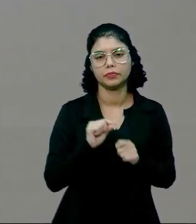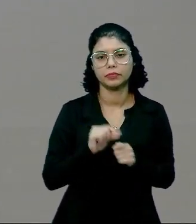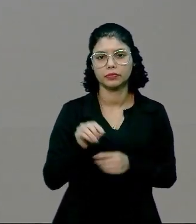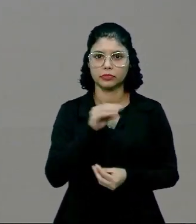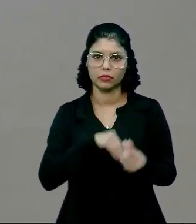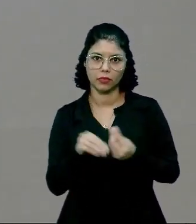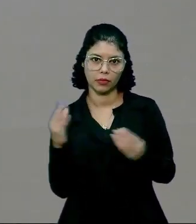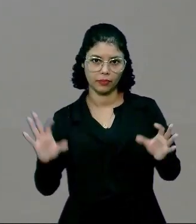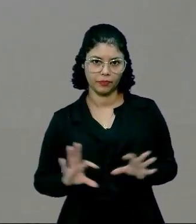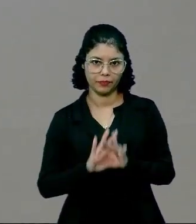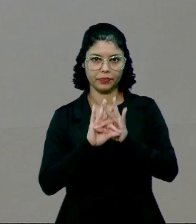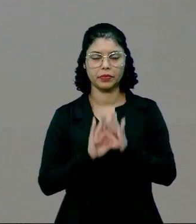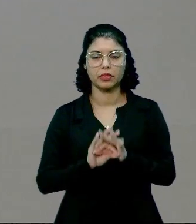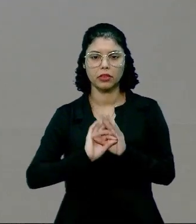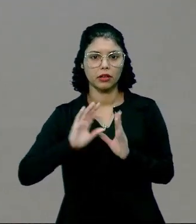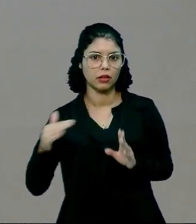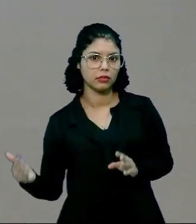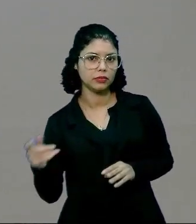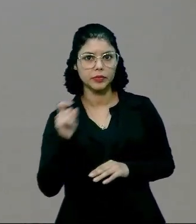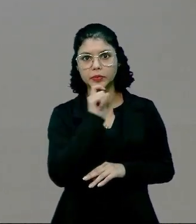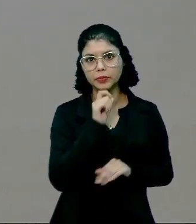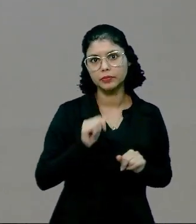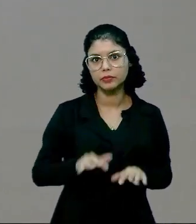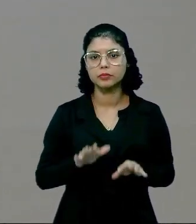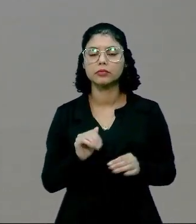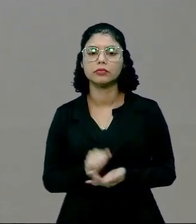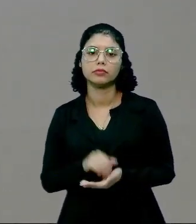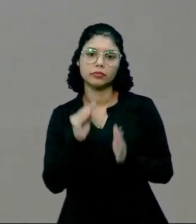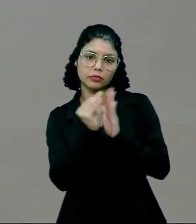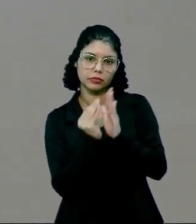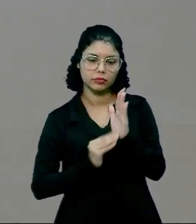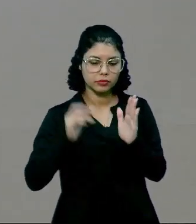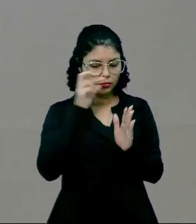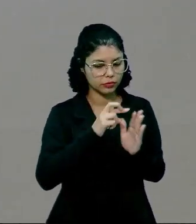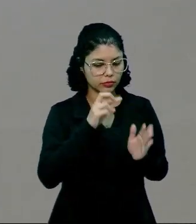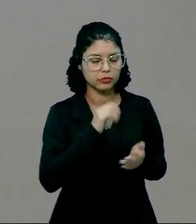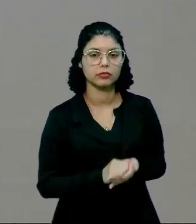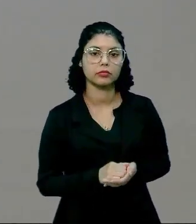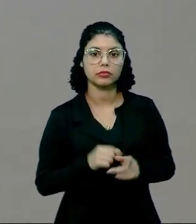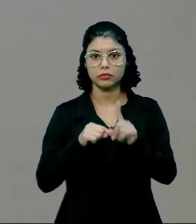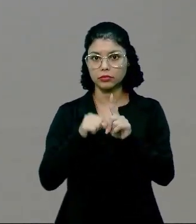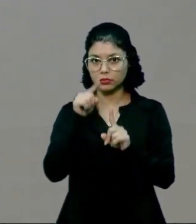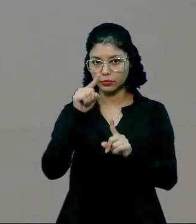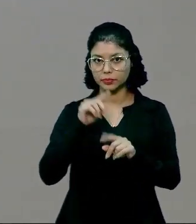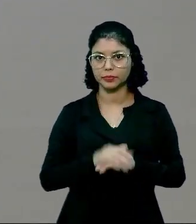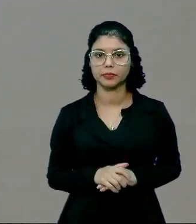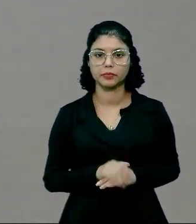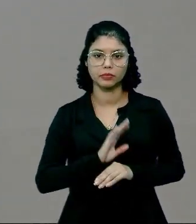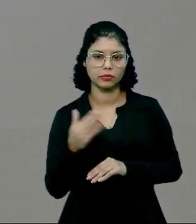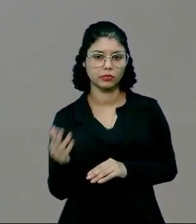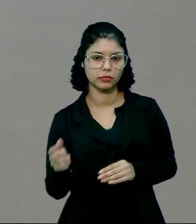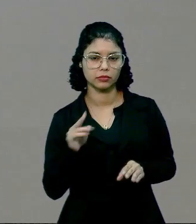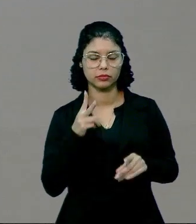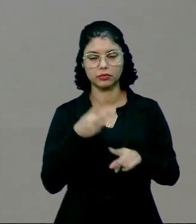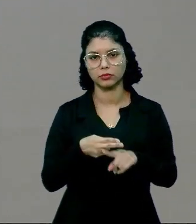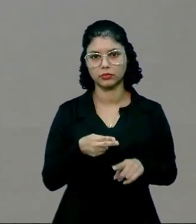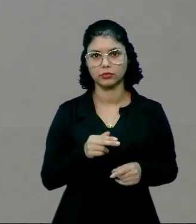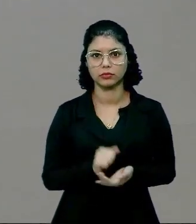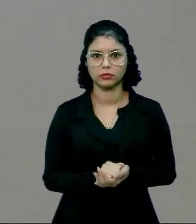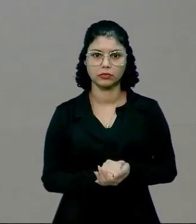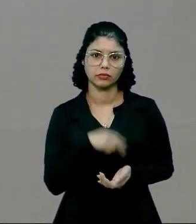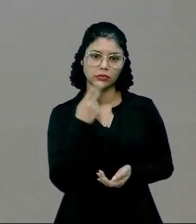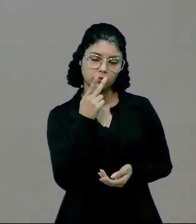essas associações quando eu falo em refrigeração o fator em análise é temperatura quando eu falo em corte